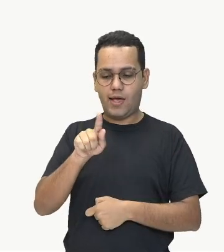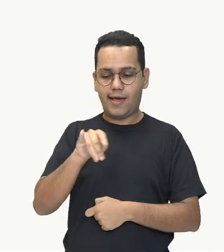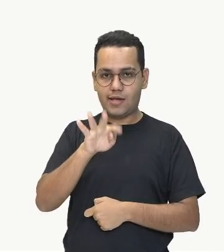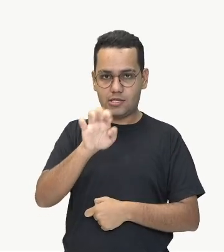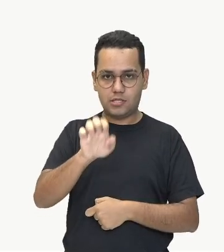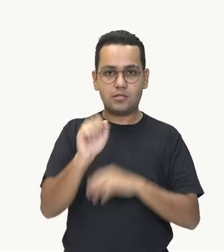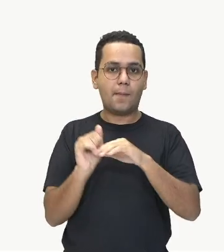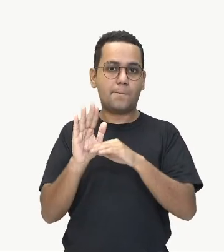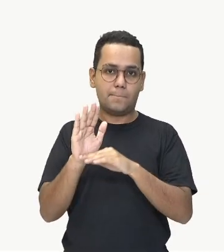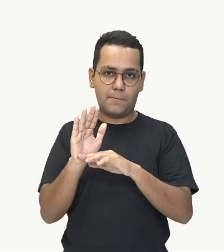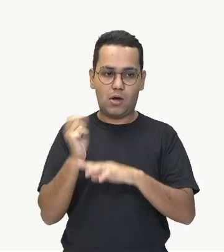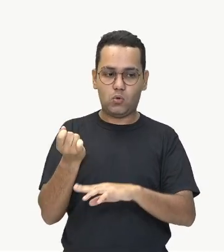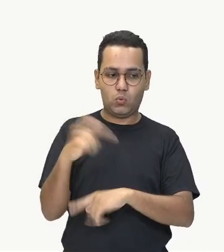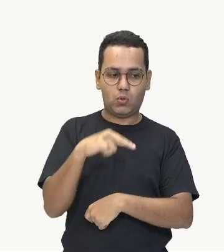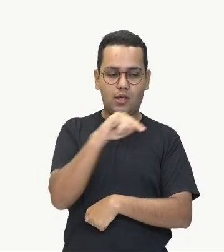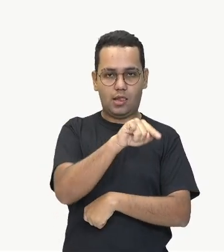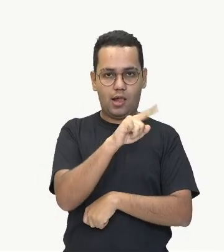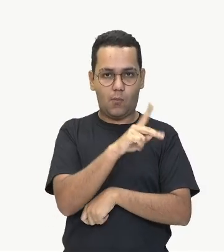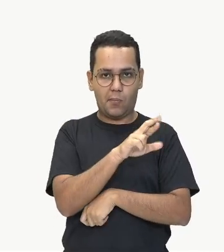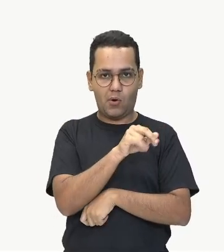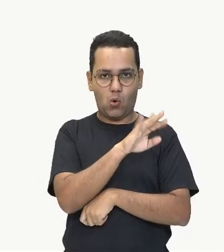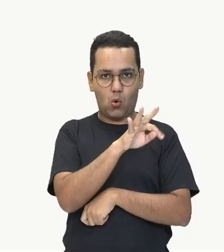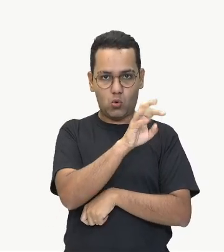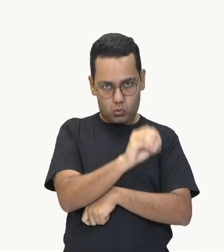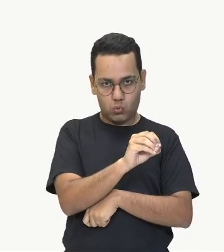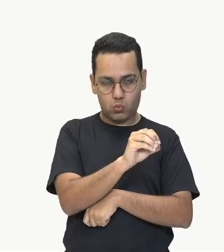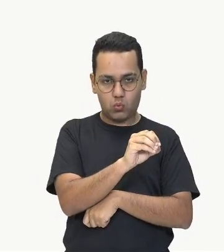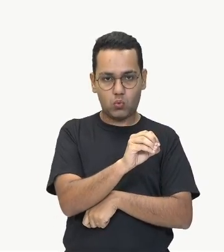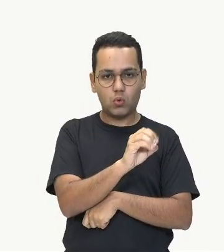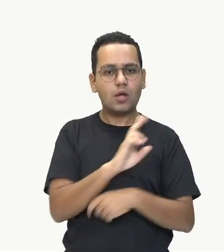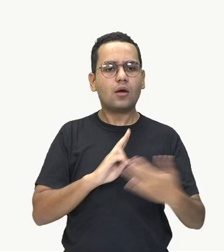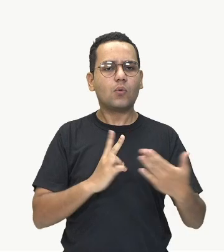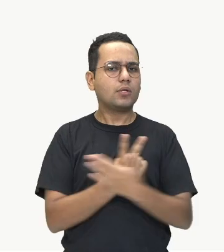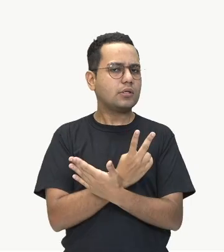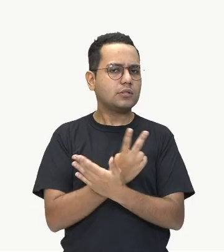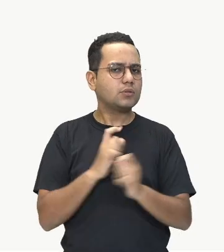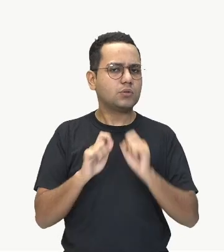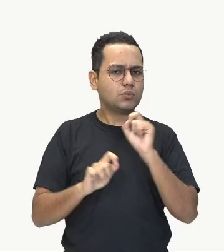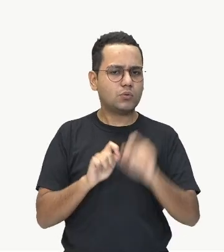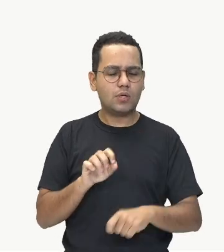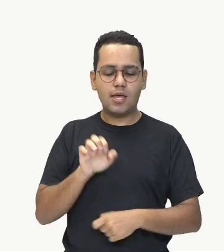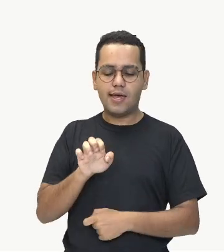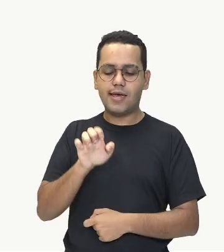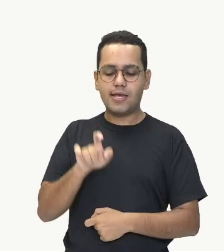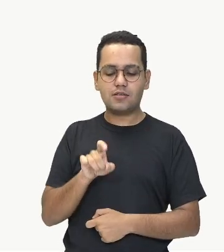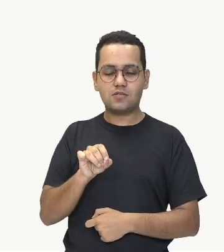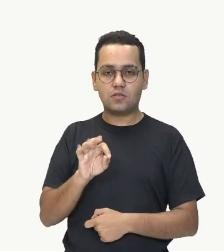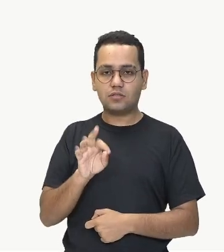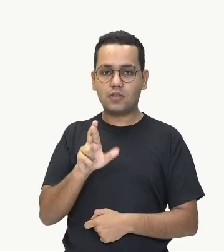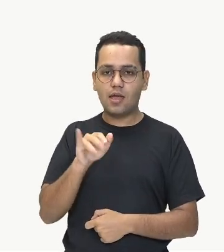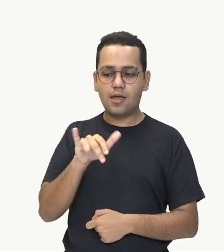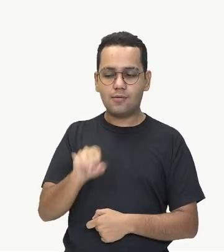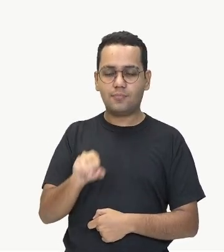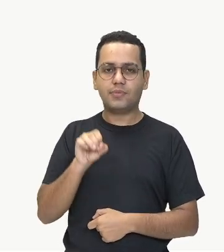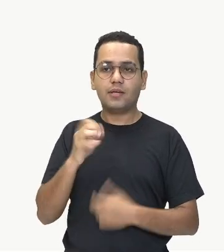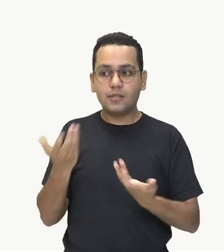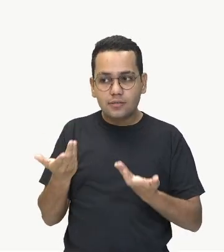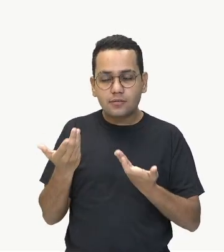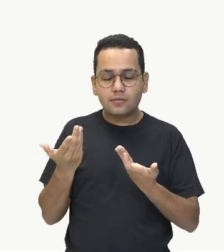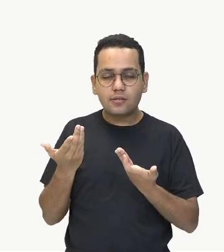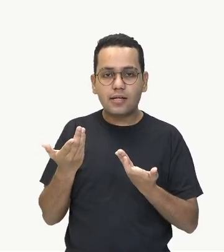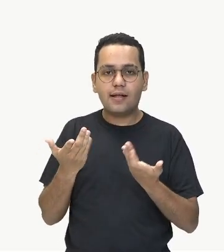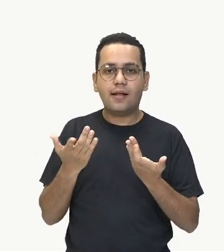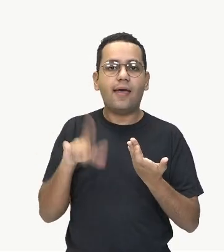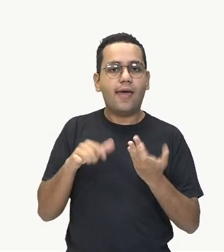então esse gráfico é o gráfico de uma reação exotérmica Então ela libera calor tá então